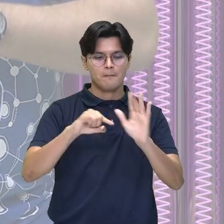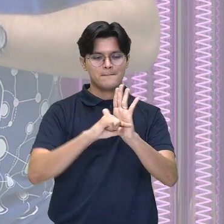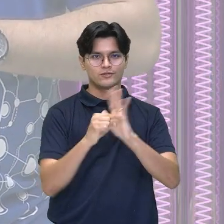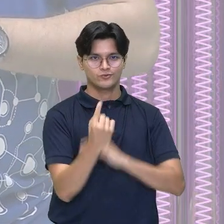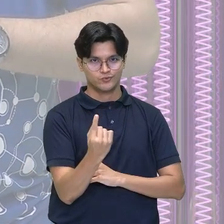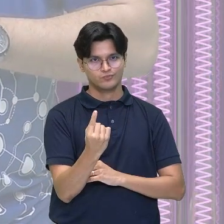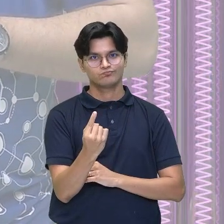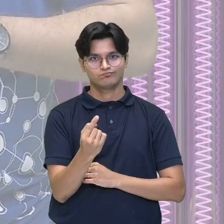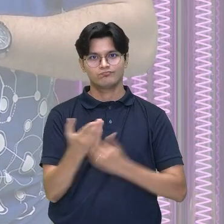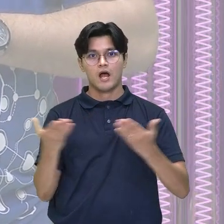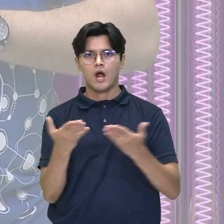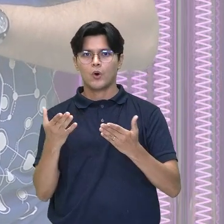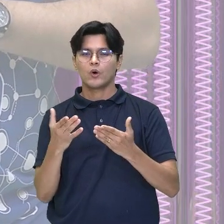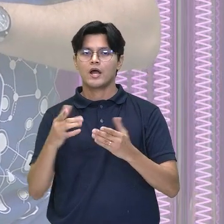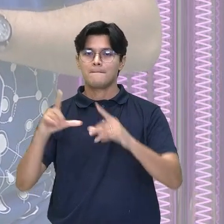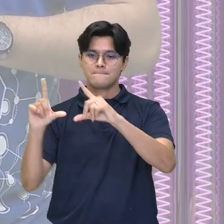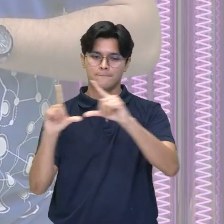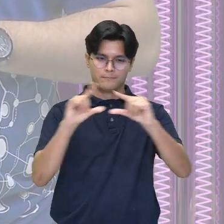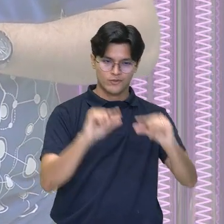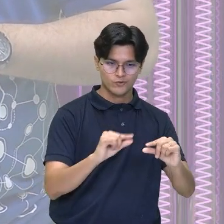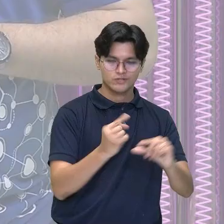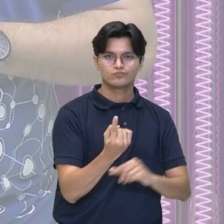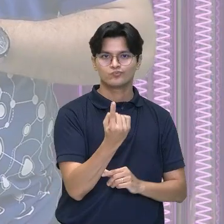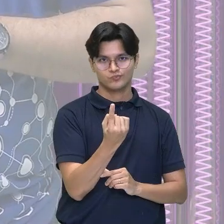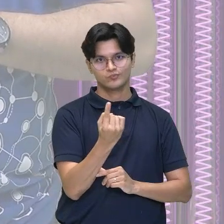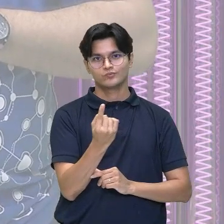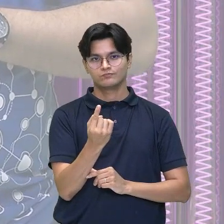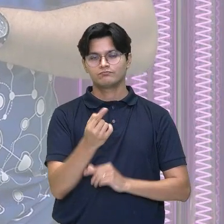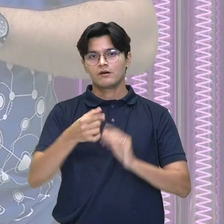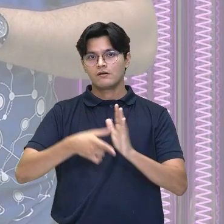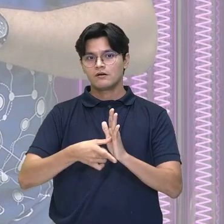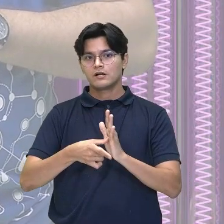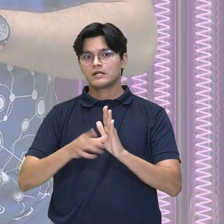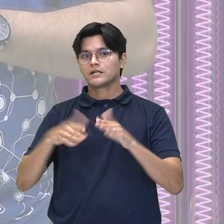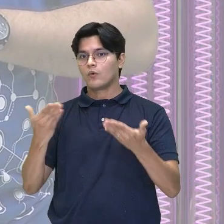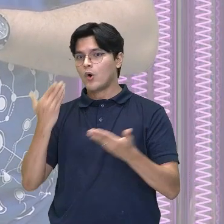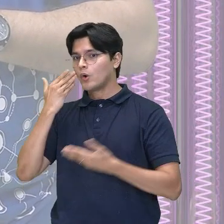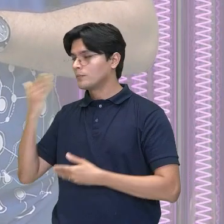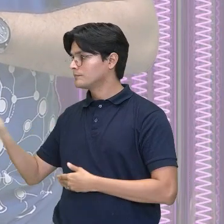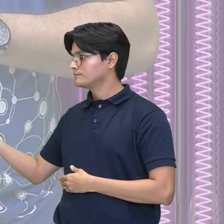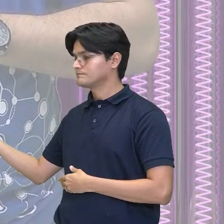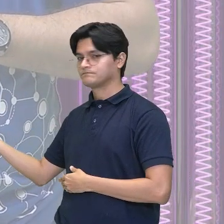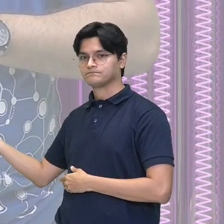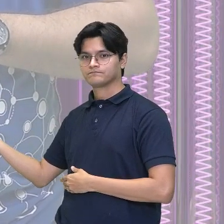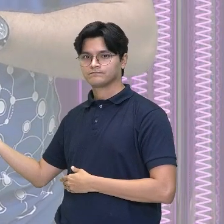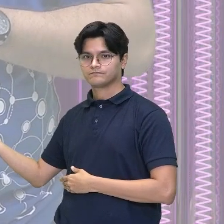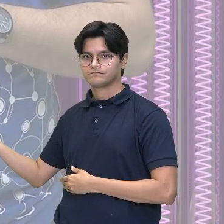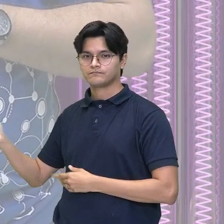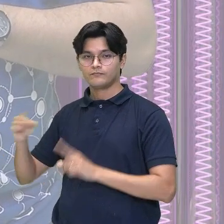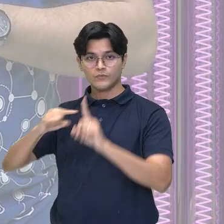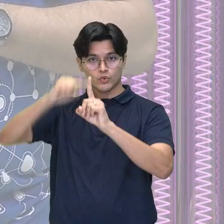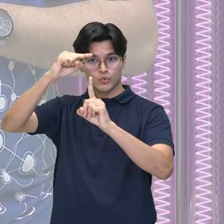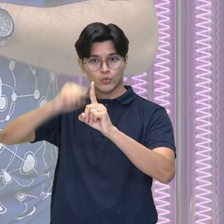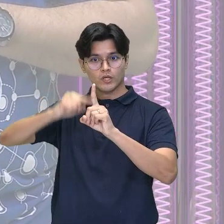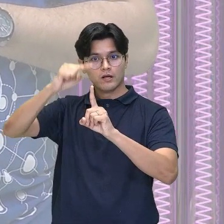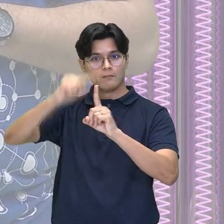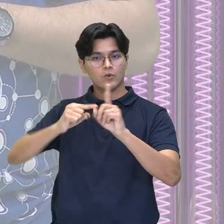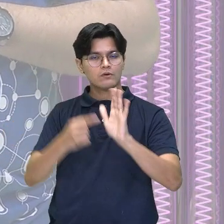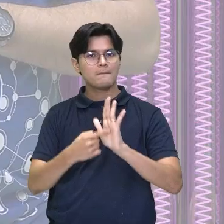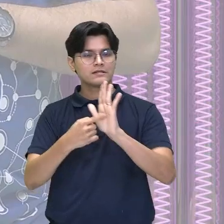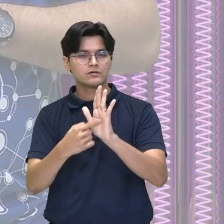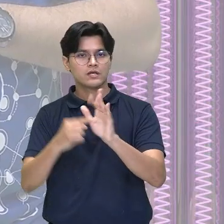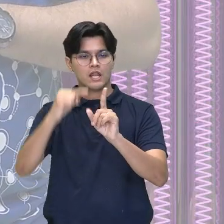lá. Olha aí, já caíram 3 graus Celsius. Então, observe que aí na medida do nosso termômetro já